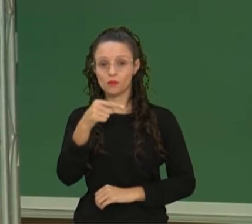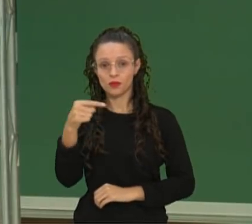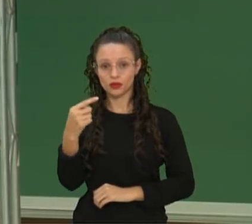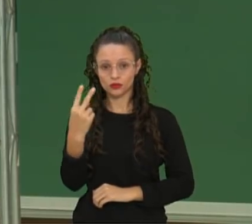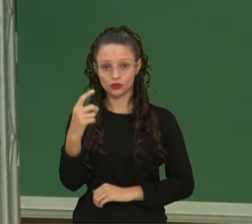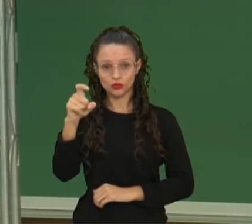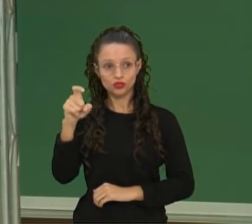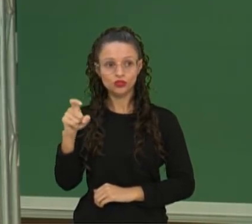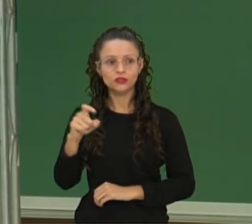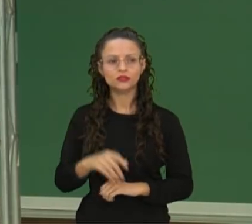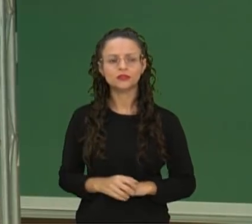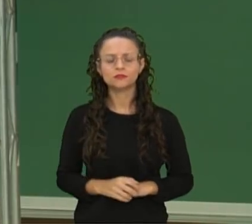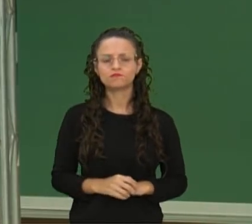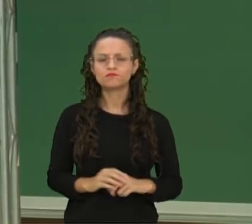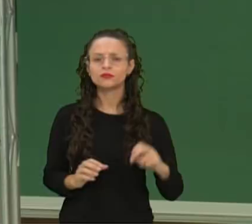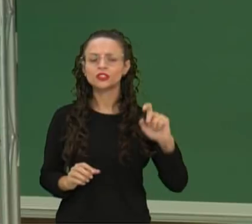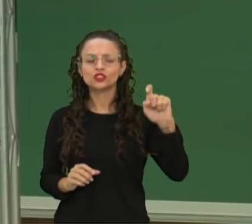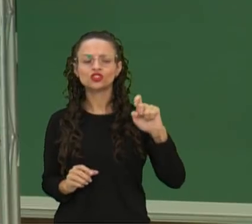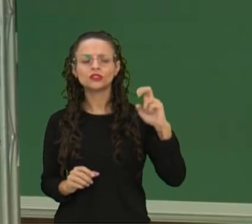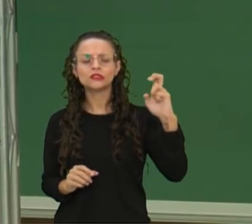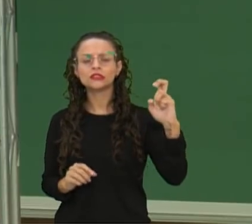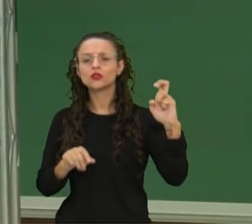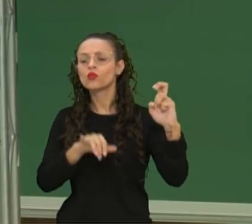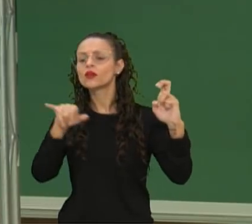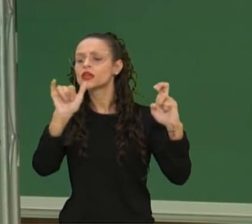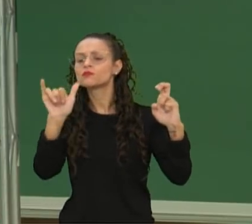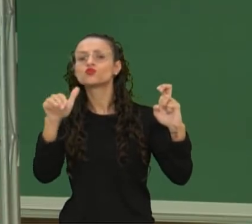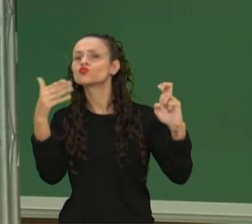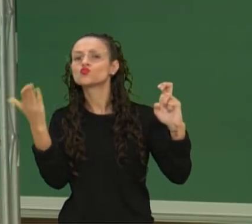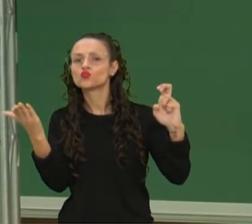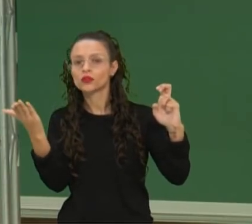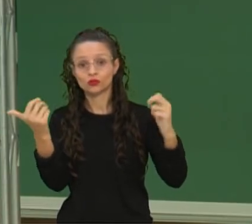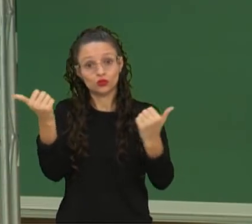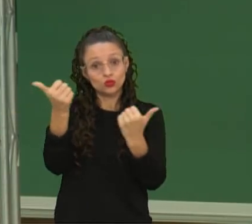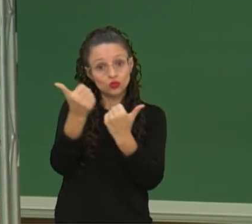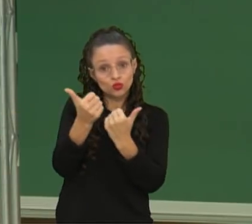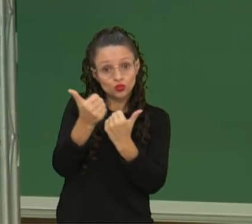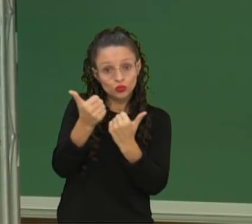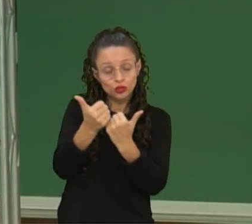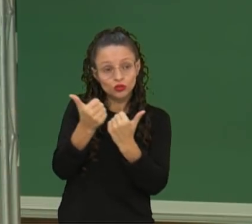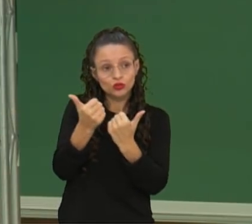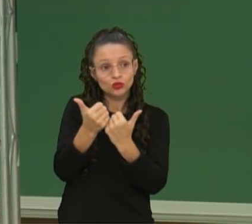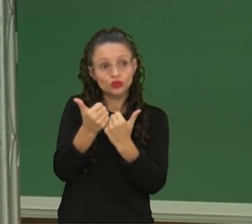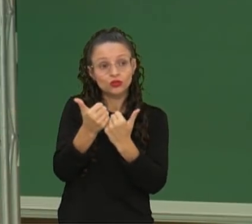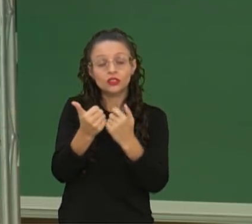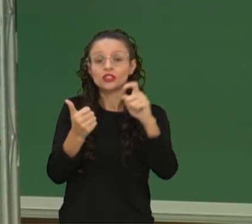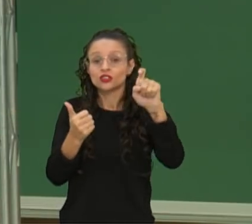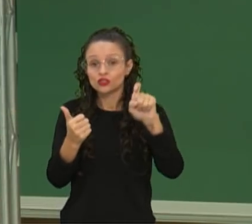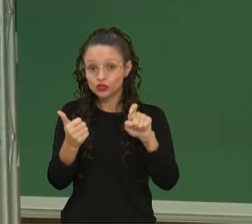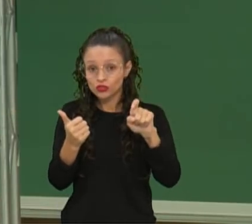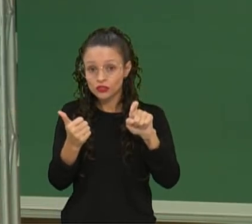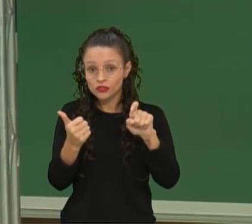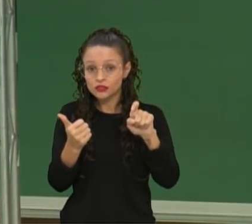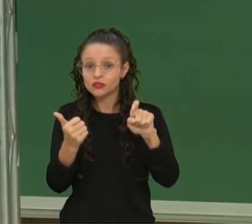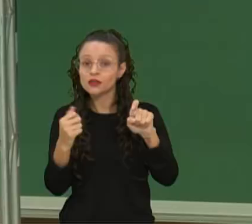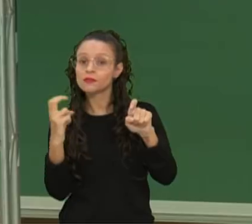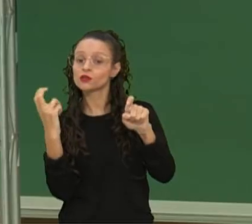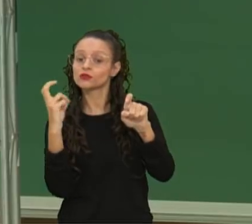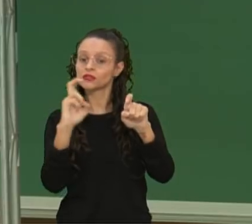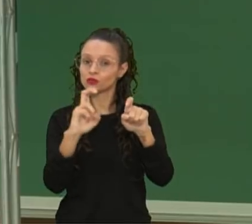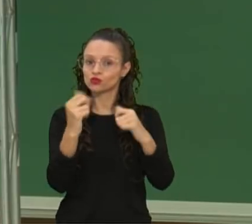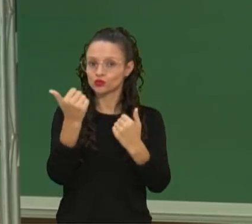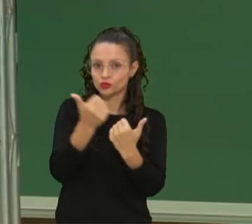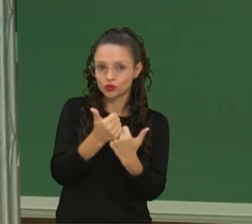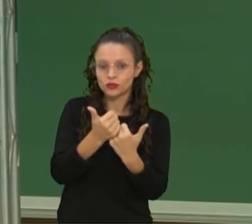para o x valendo 5, quanto vale o y? O que eu vou fazer? Eu vou fazer a substituição. Substituo o x pelo 5.